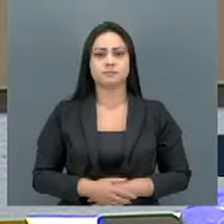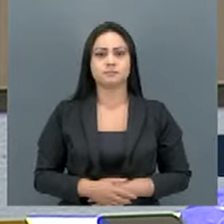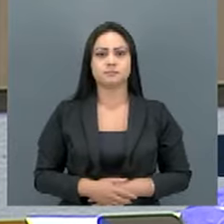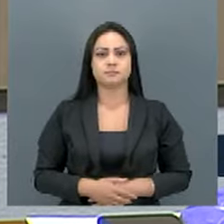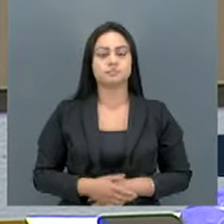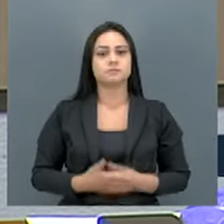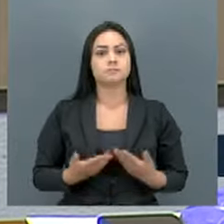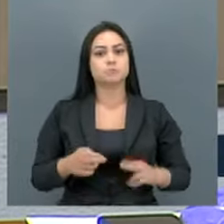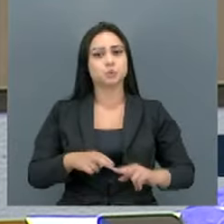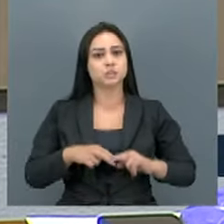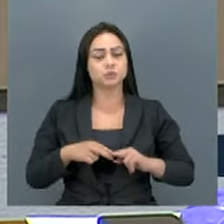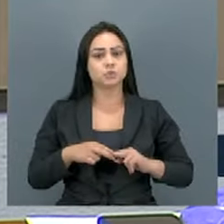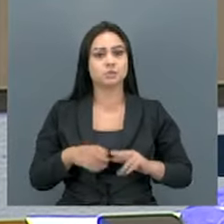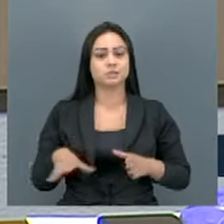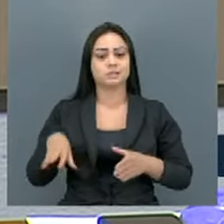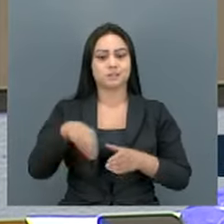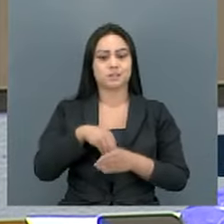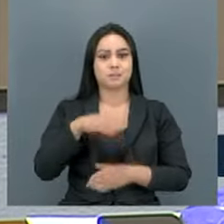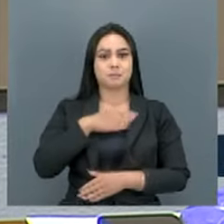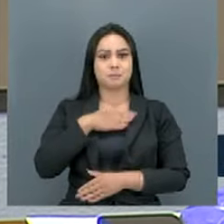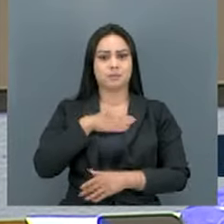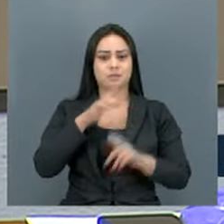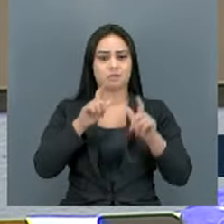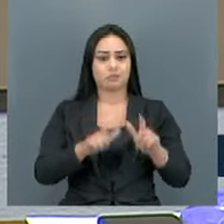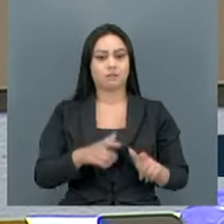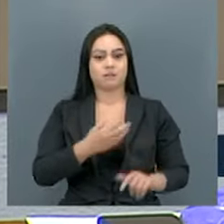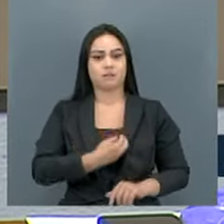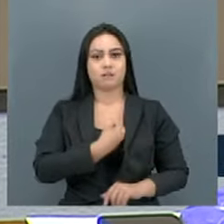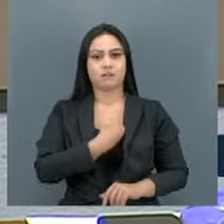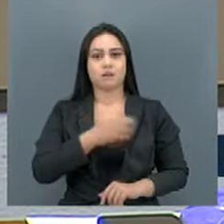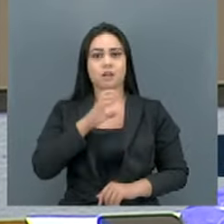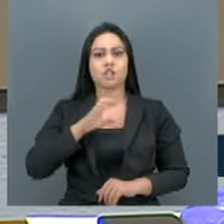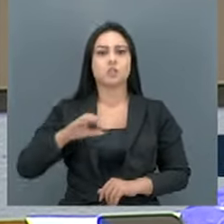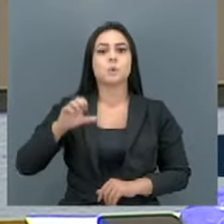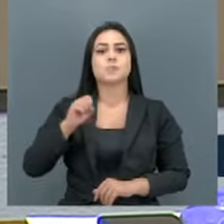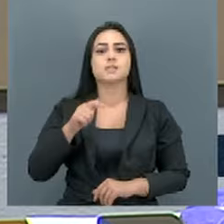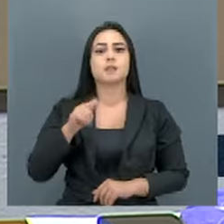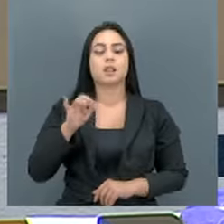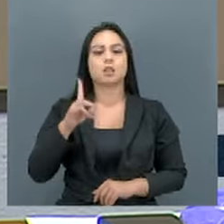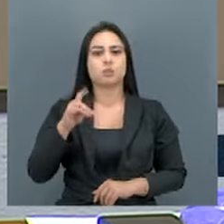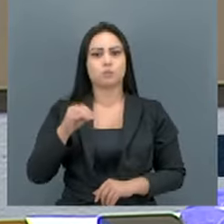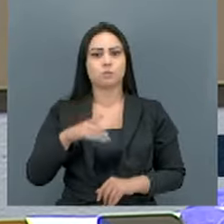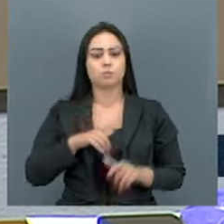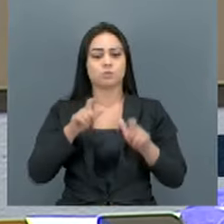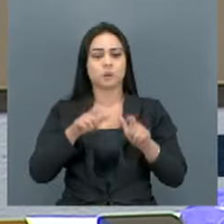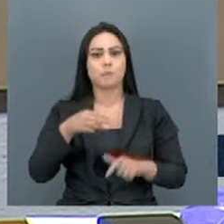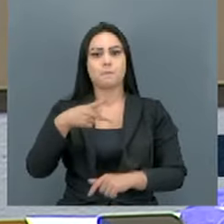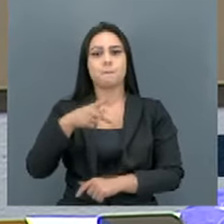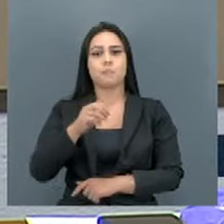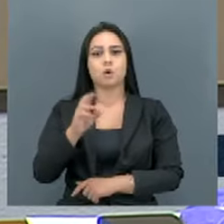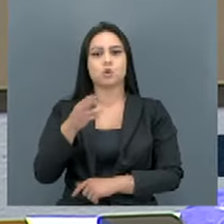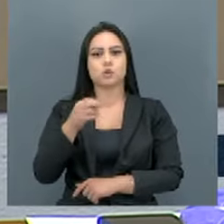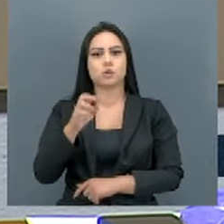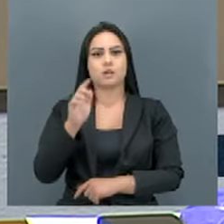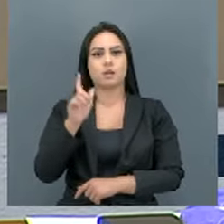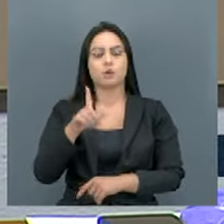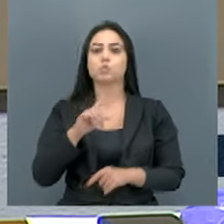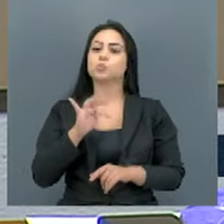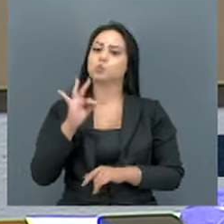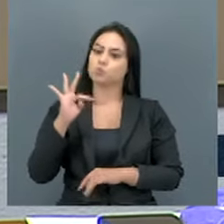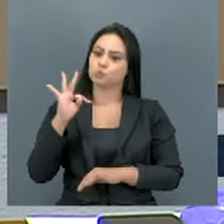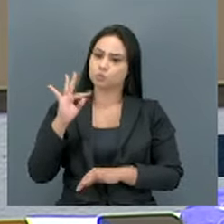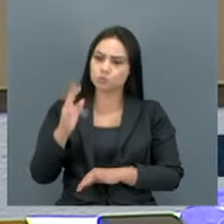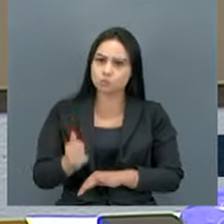Por isso, dentro da minha terra, da região de Sangradouro, município de Poxoréu, tudo é